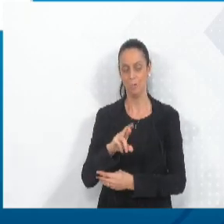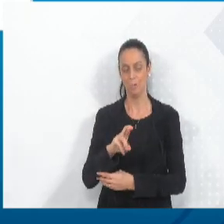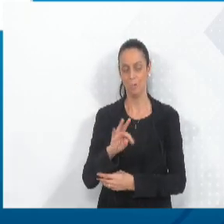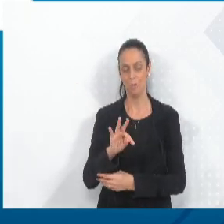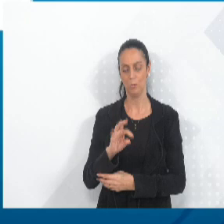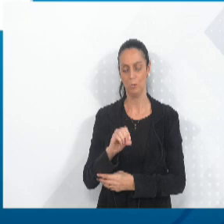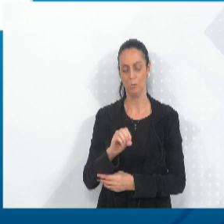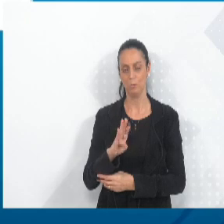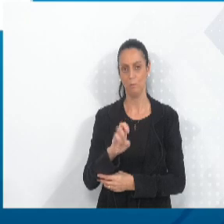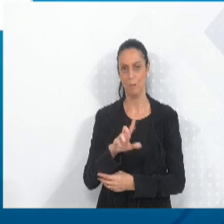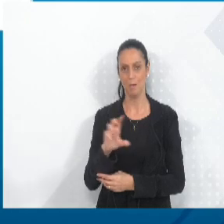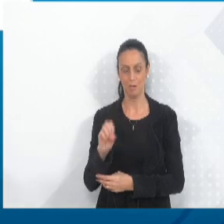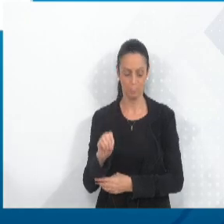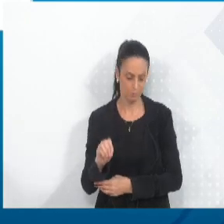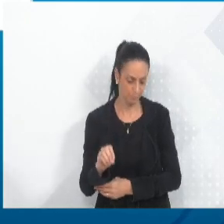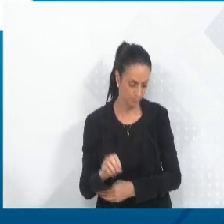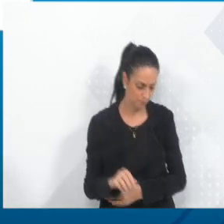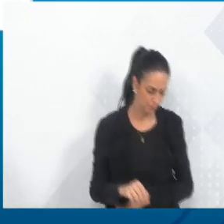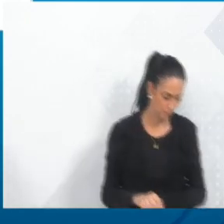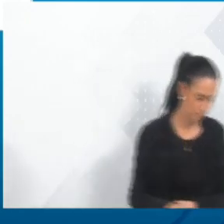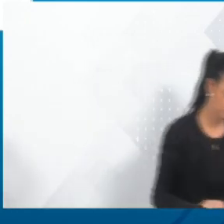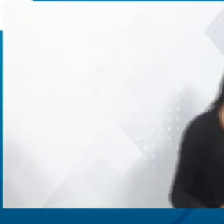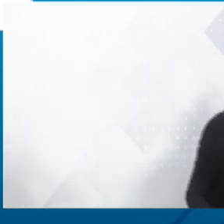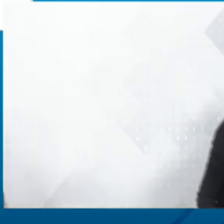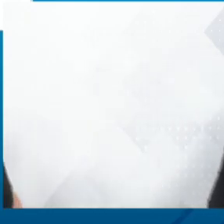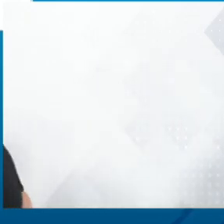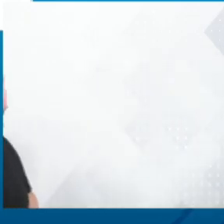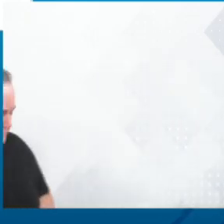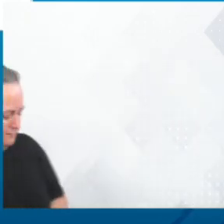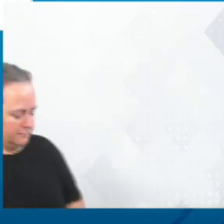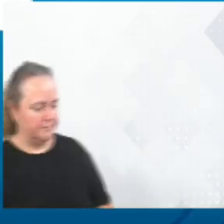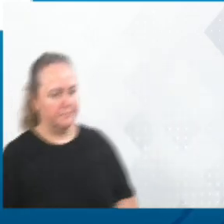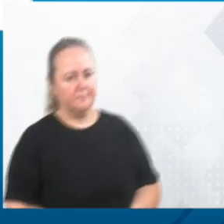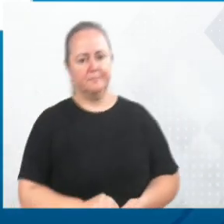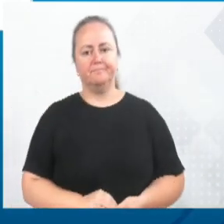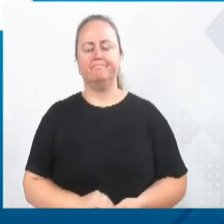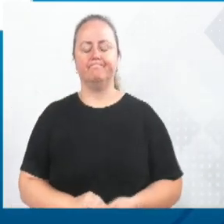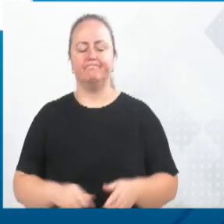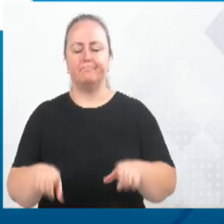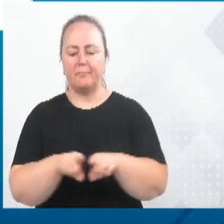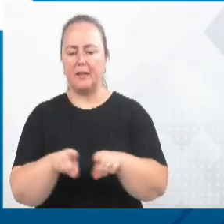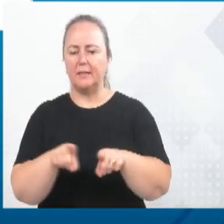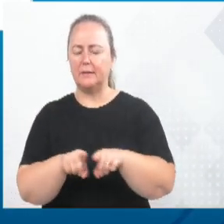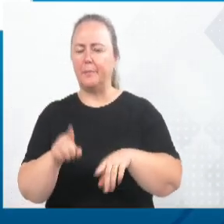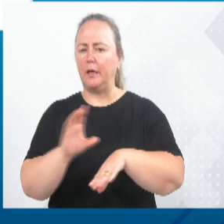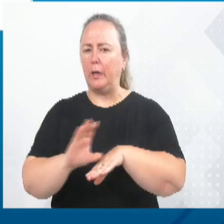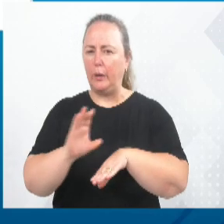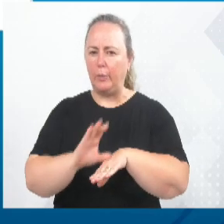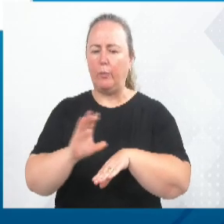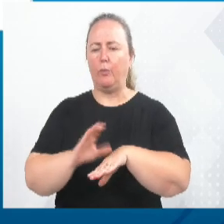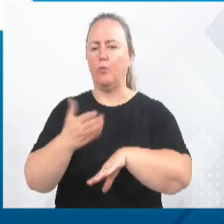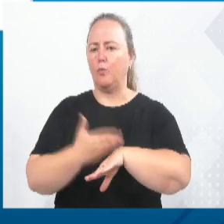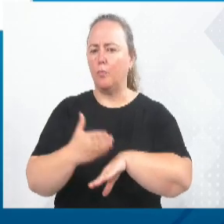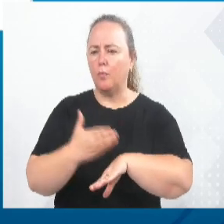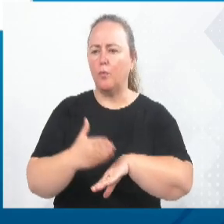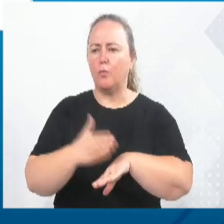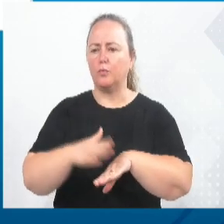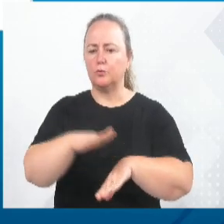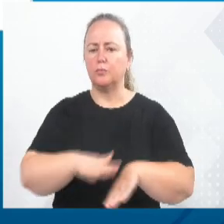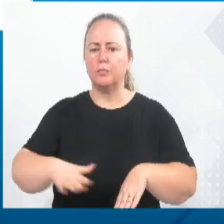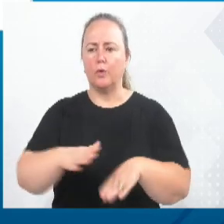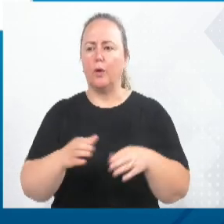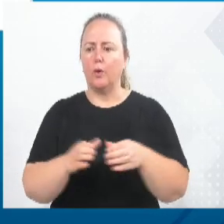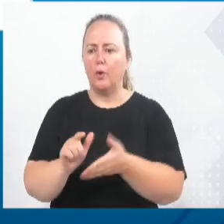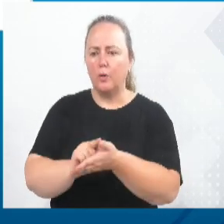treinamento tanto para as merendeiras também eh também parte eh da zeladoria da